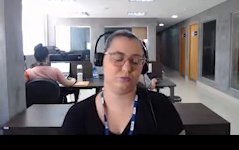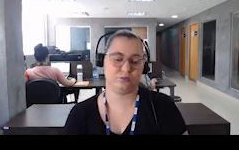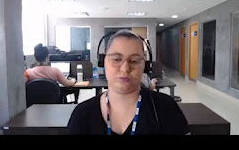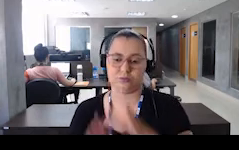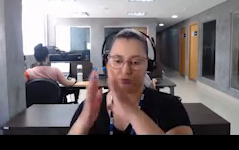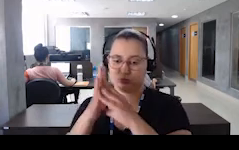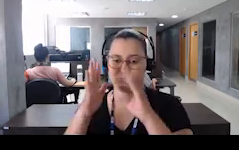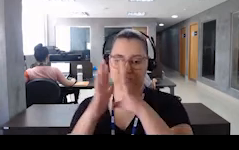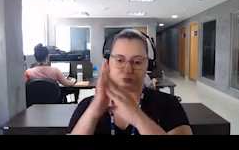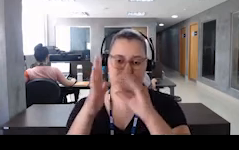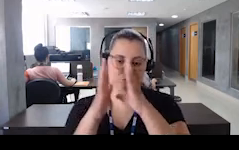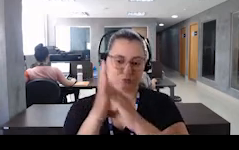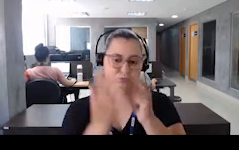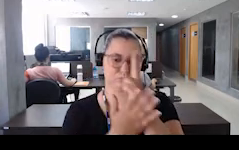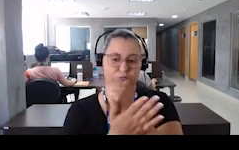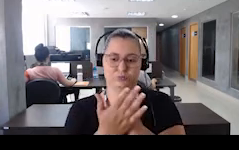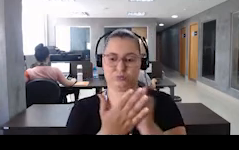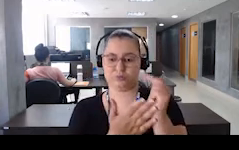Deixa eu só tirar isso aqui.